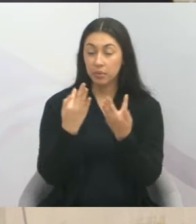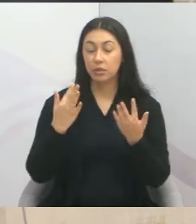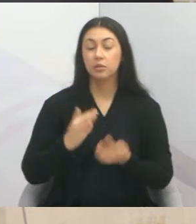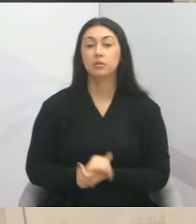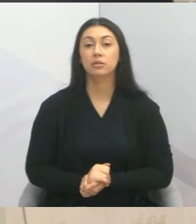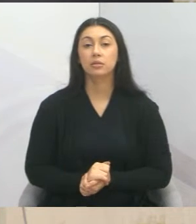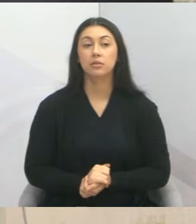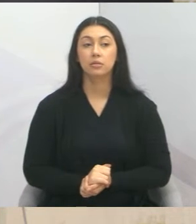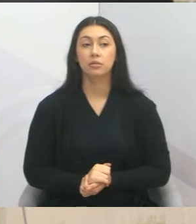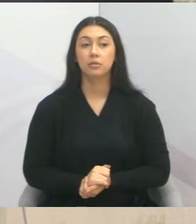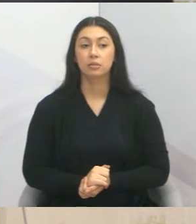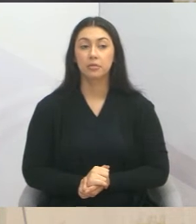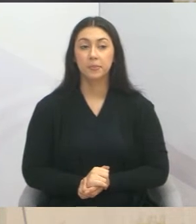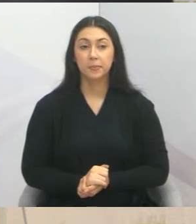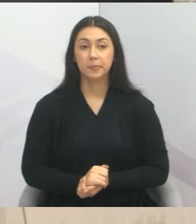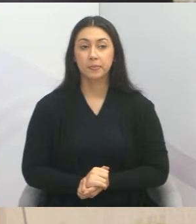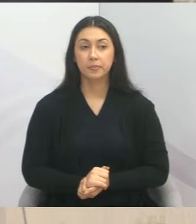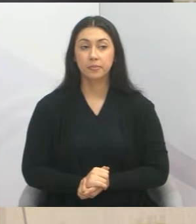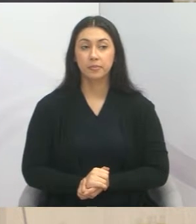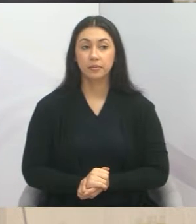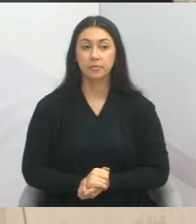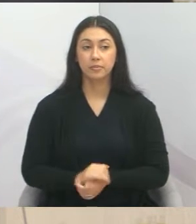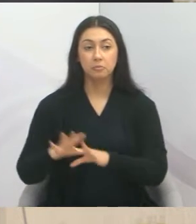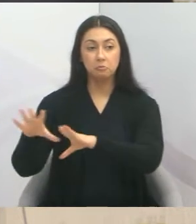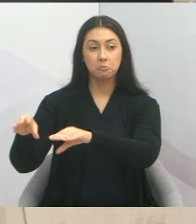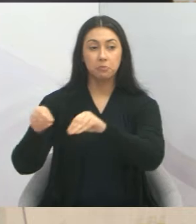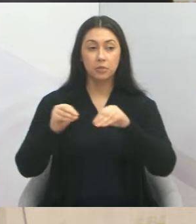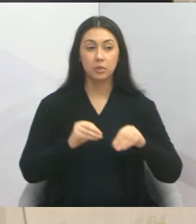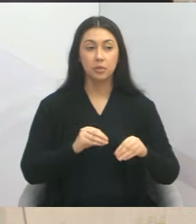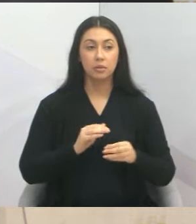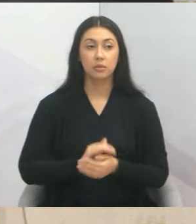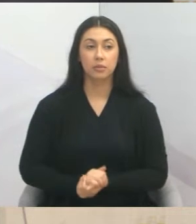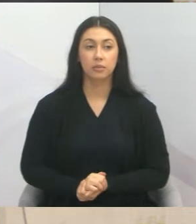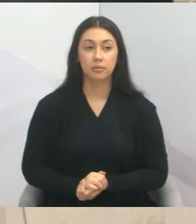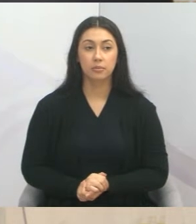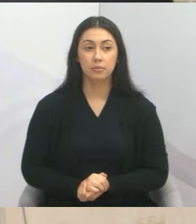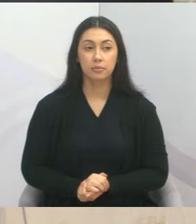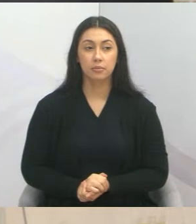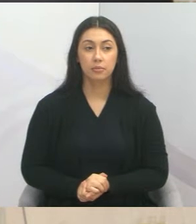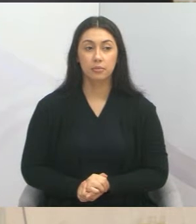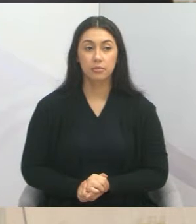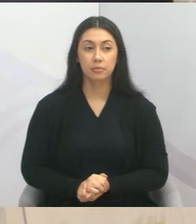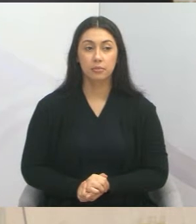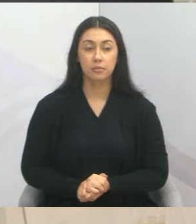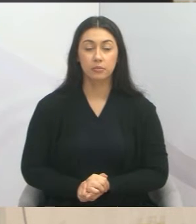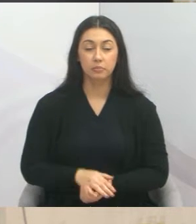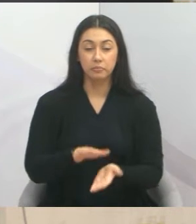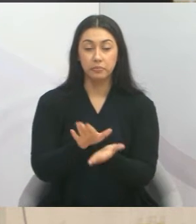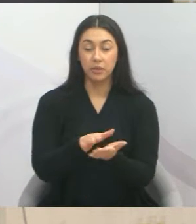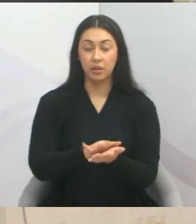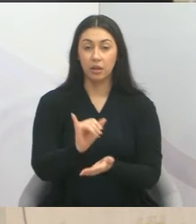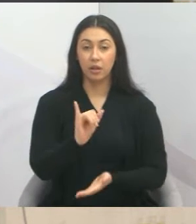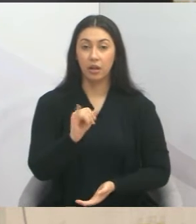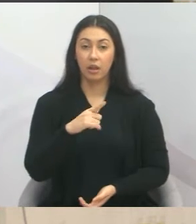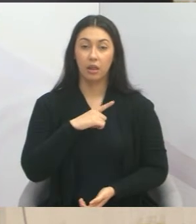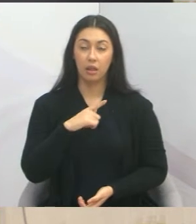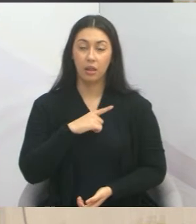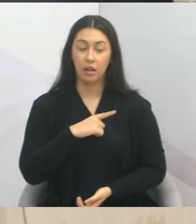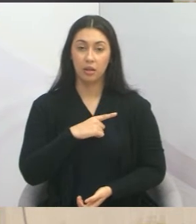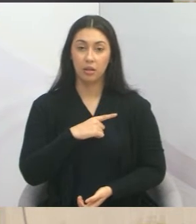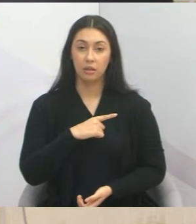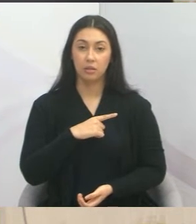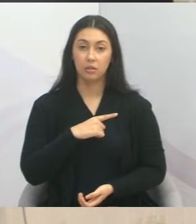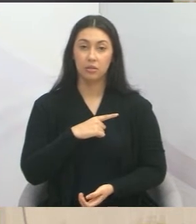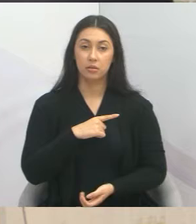14.983 pessoas de Imigrantes Japoneses em Jacareí recebeu a partir das e